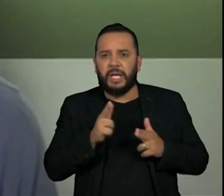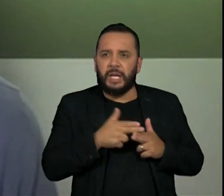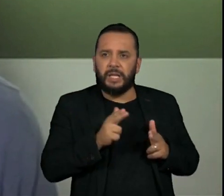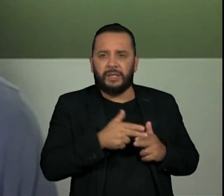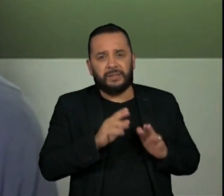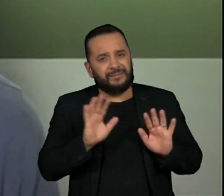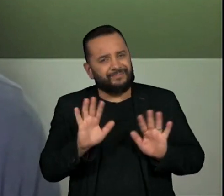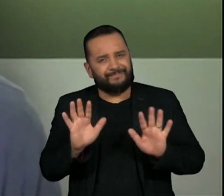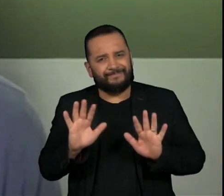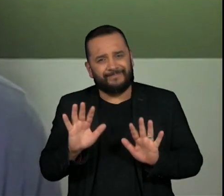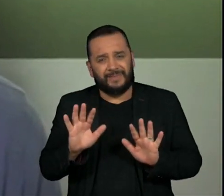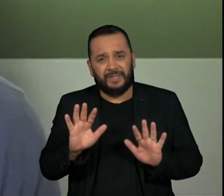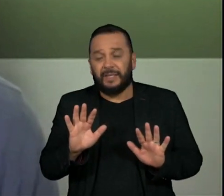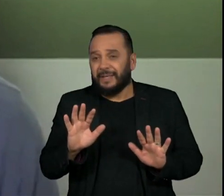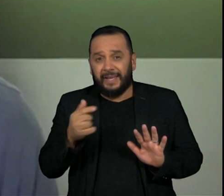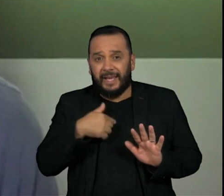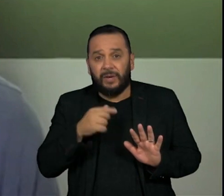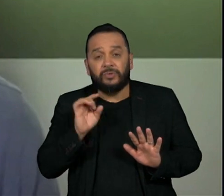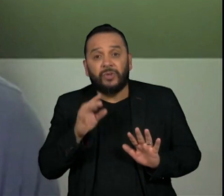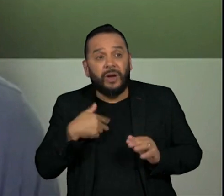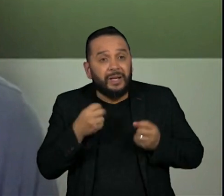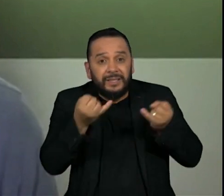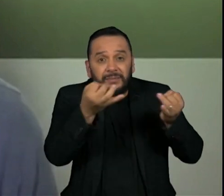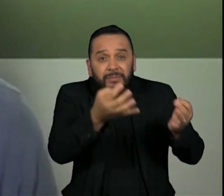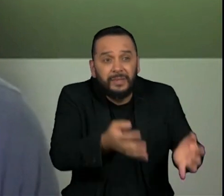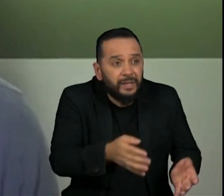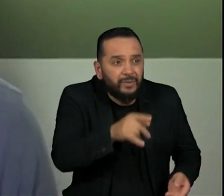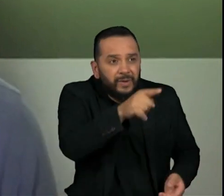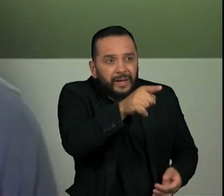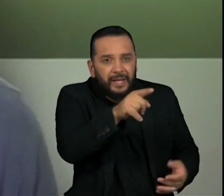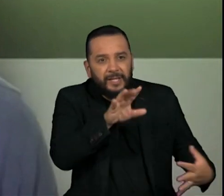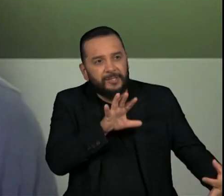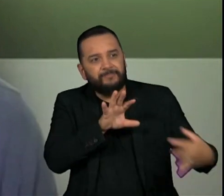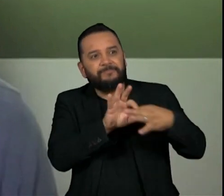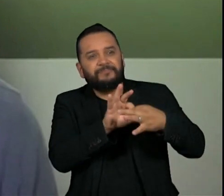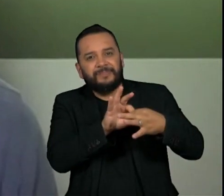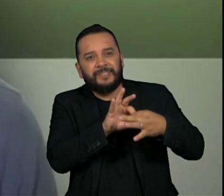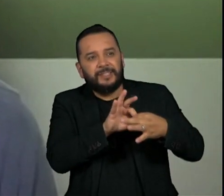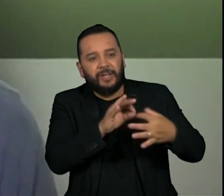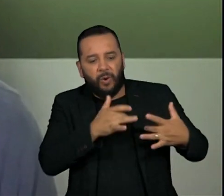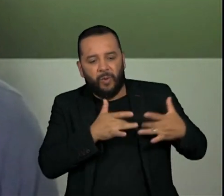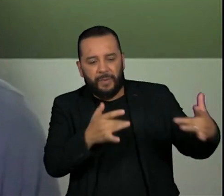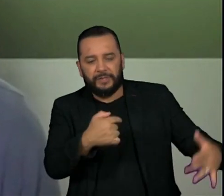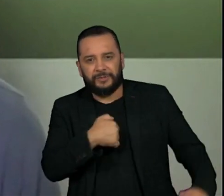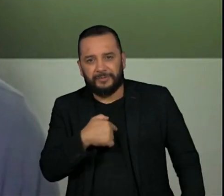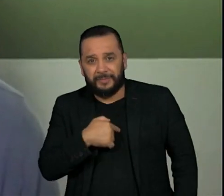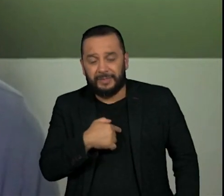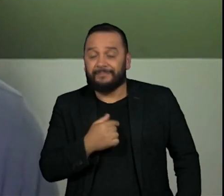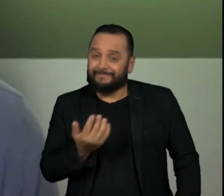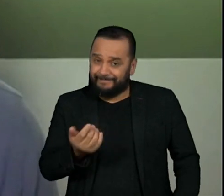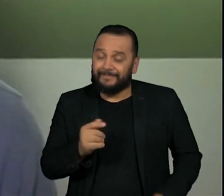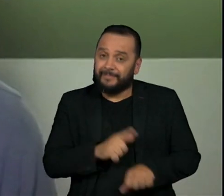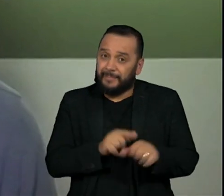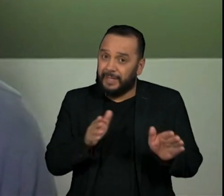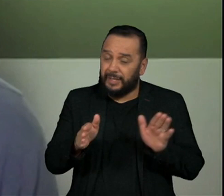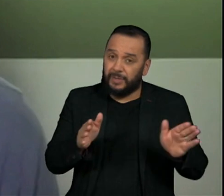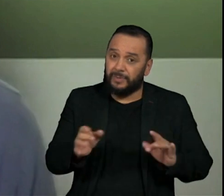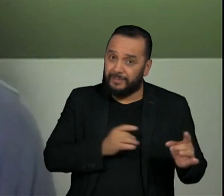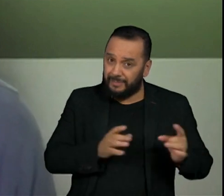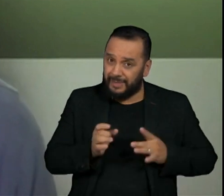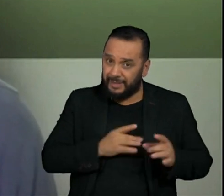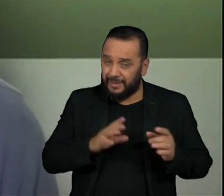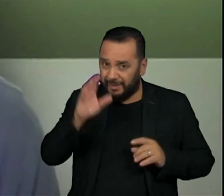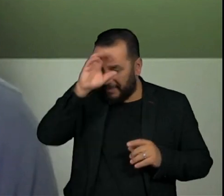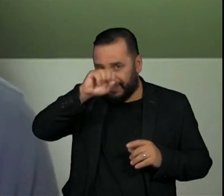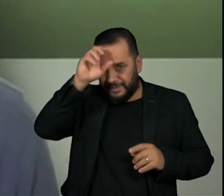estou passando. E isso leva tempo. É muito difícil aprender quando você está com medo, É muito difícil aprender